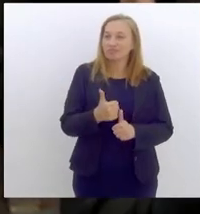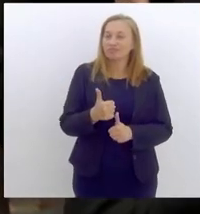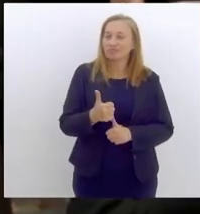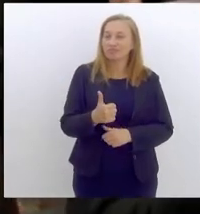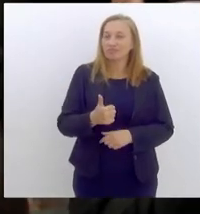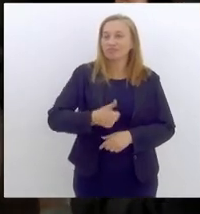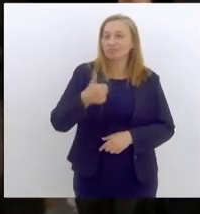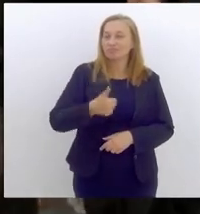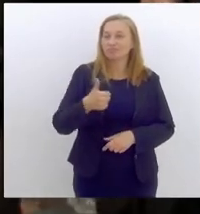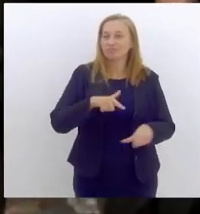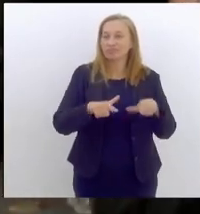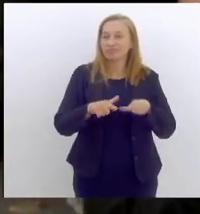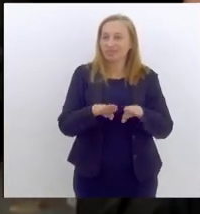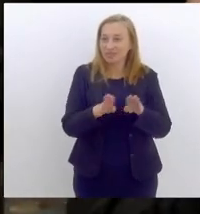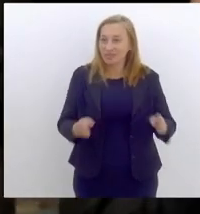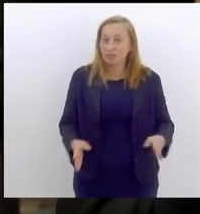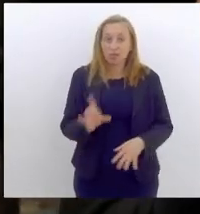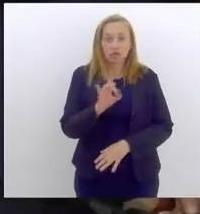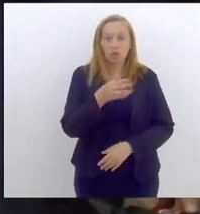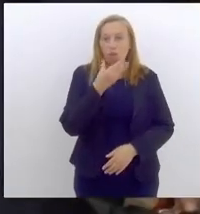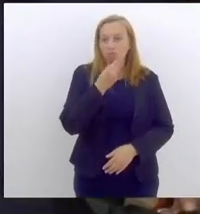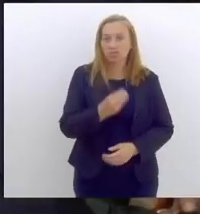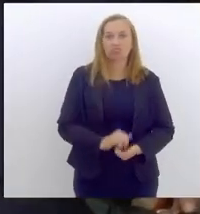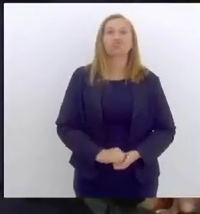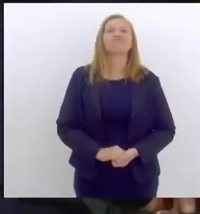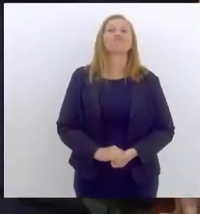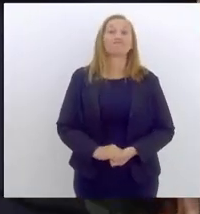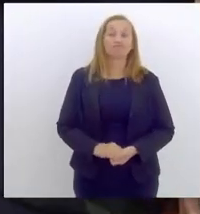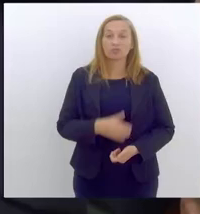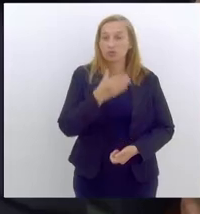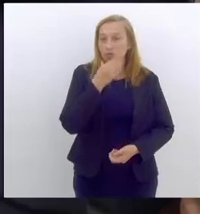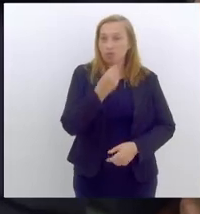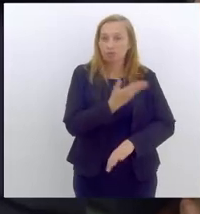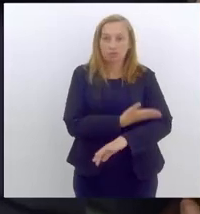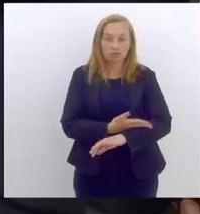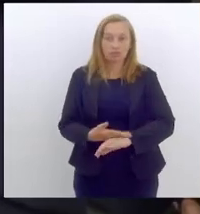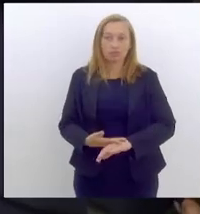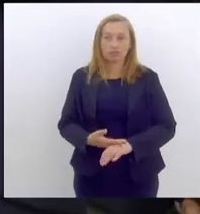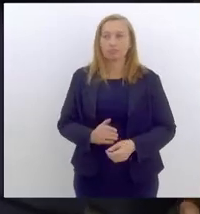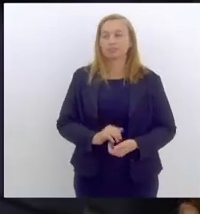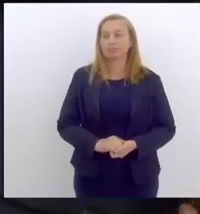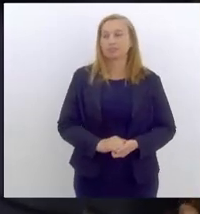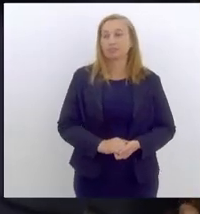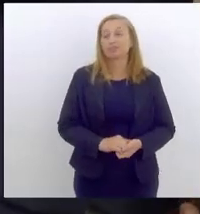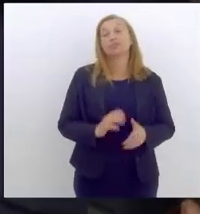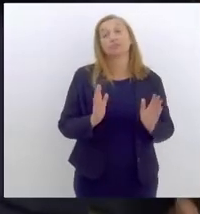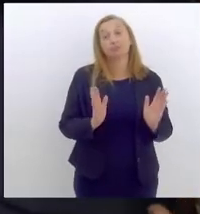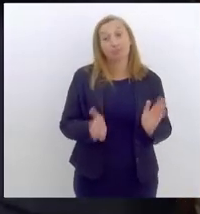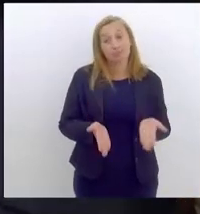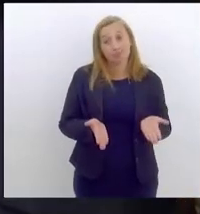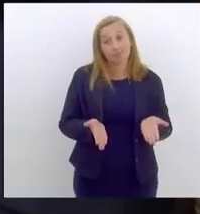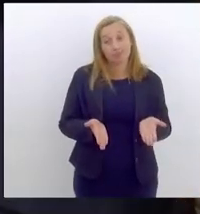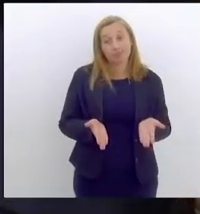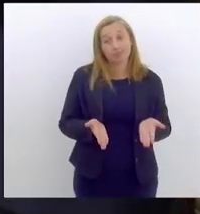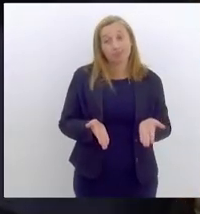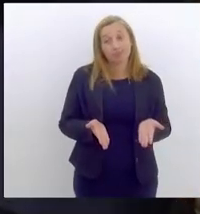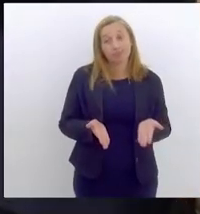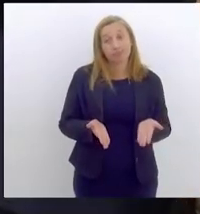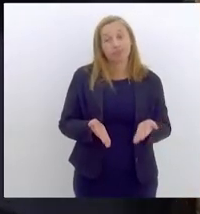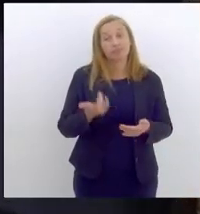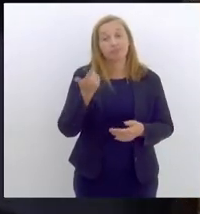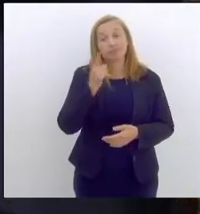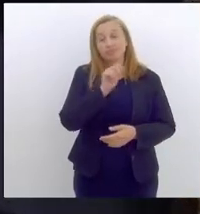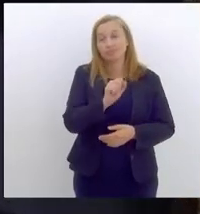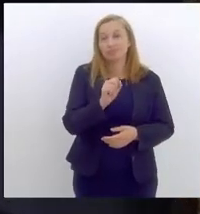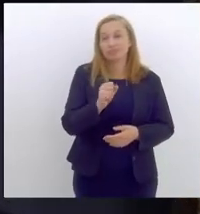mandato, essa mesa era só composta de homens, e homens brancos na época. Hoje, nós conseguimos